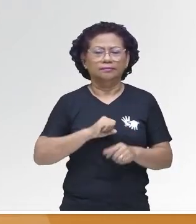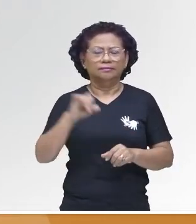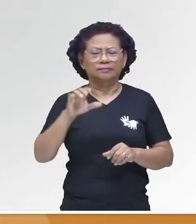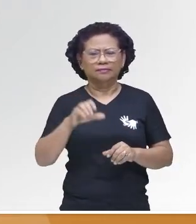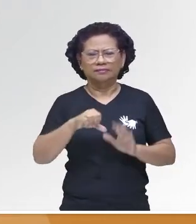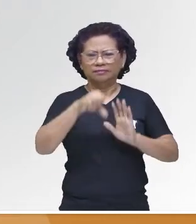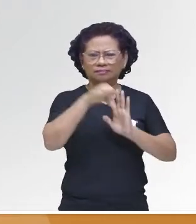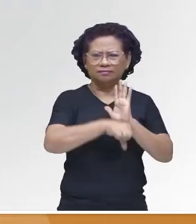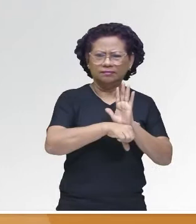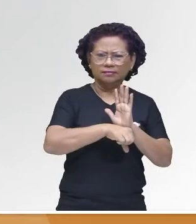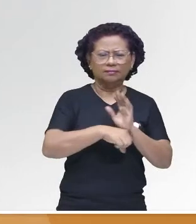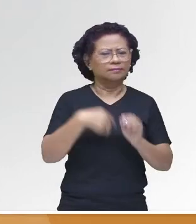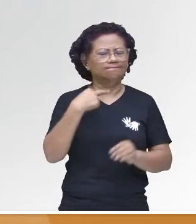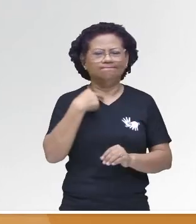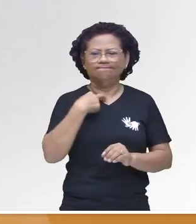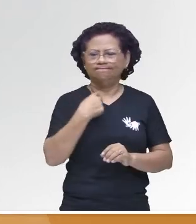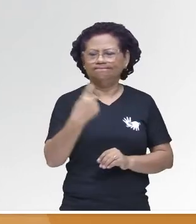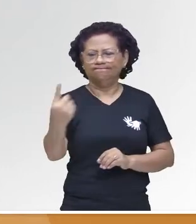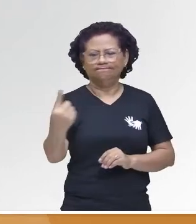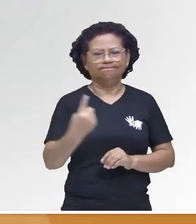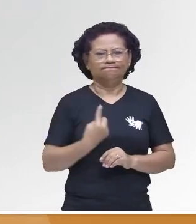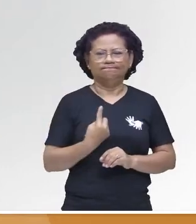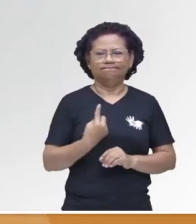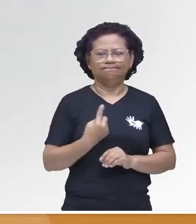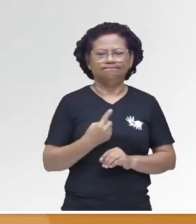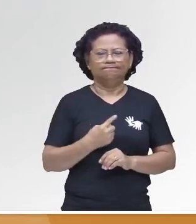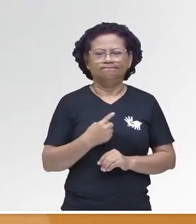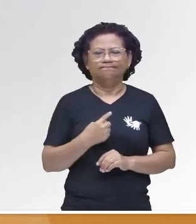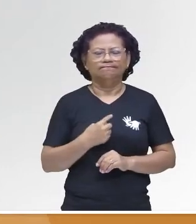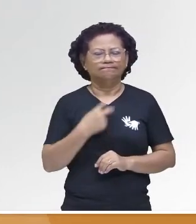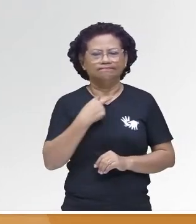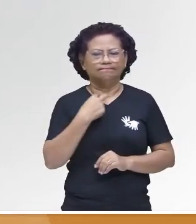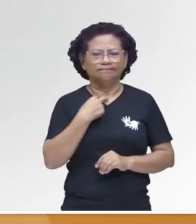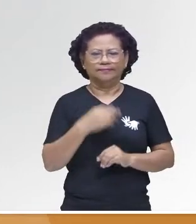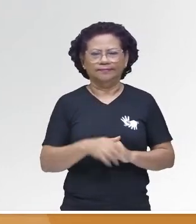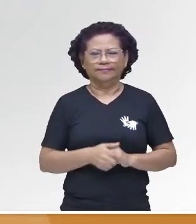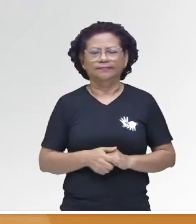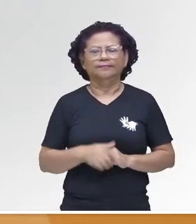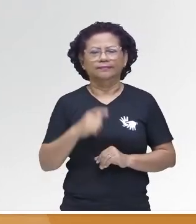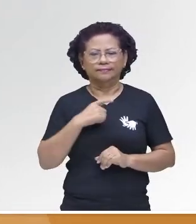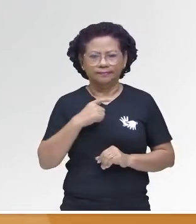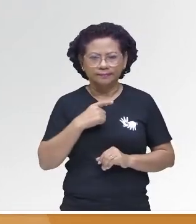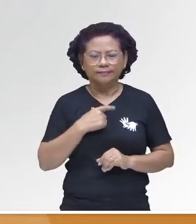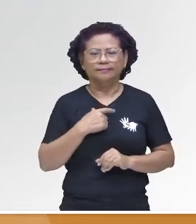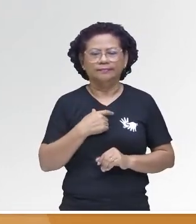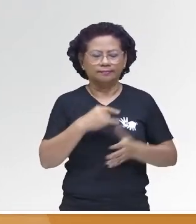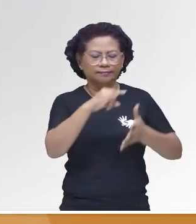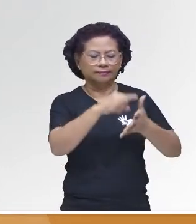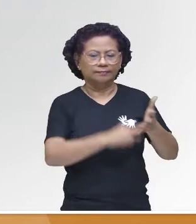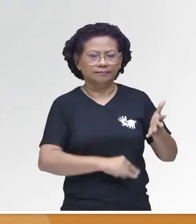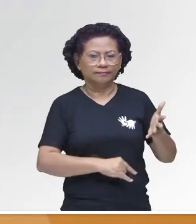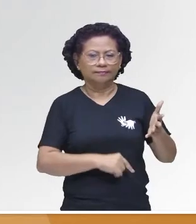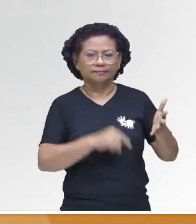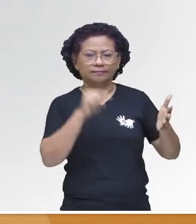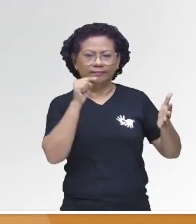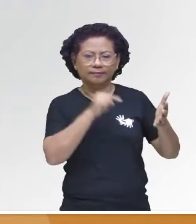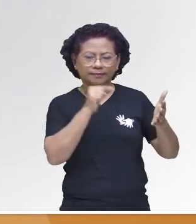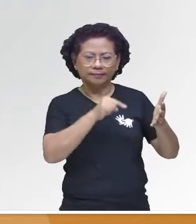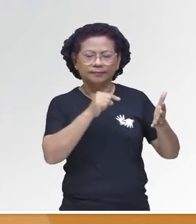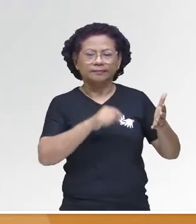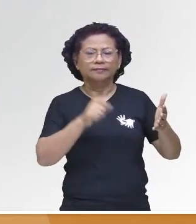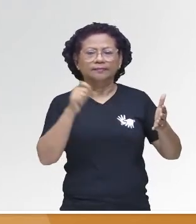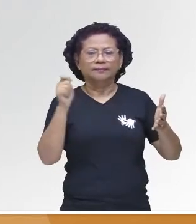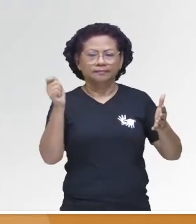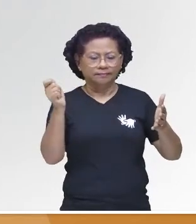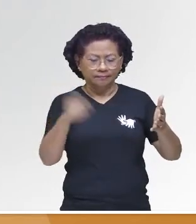Porém, existe um instrumento jurídico chamado habeas corpus que permite que ele possa responder a esse crime